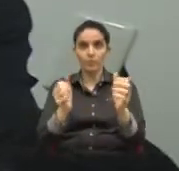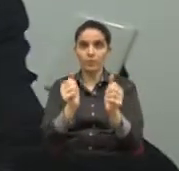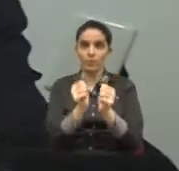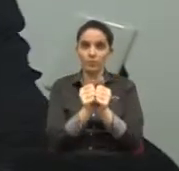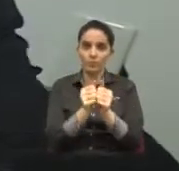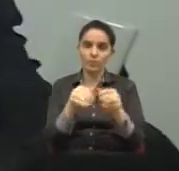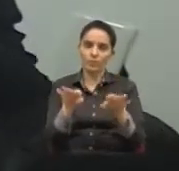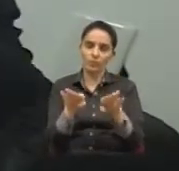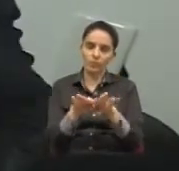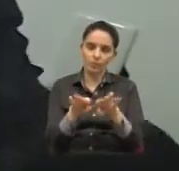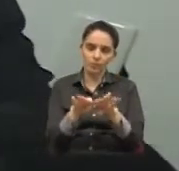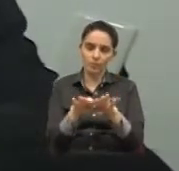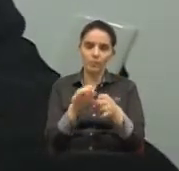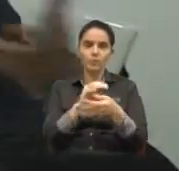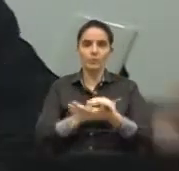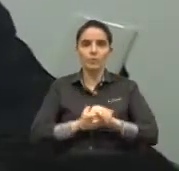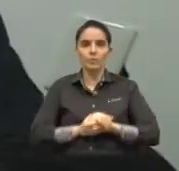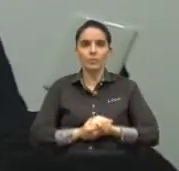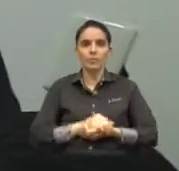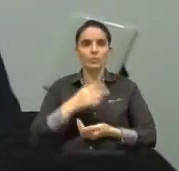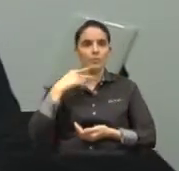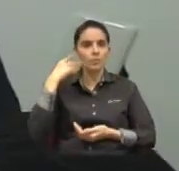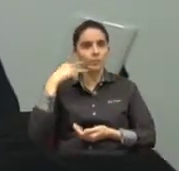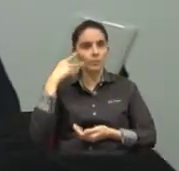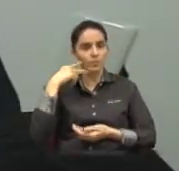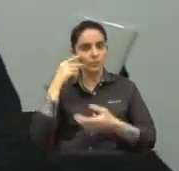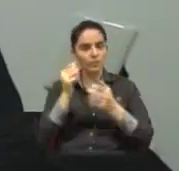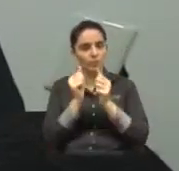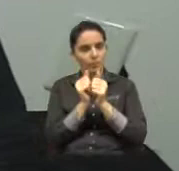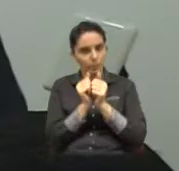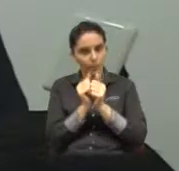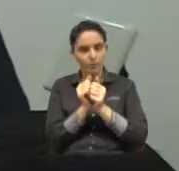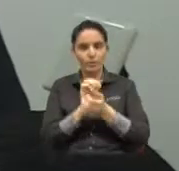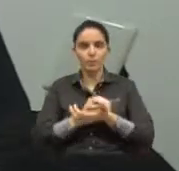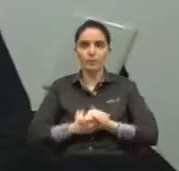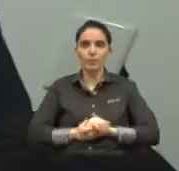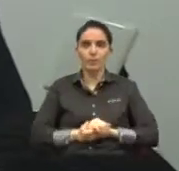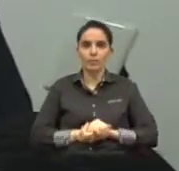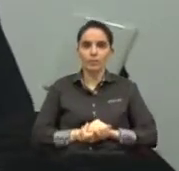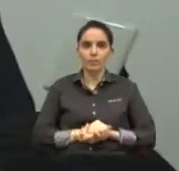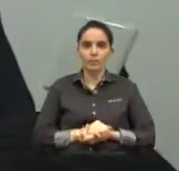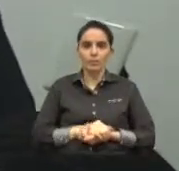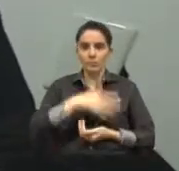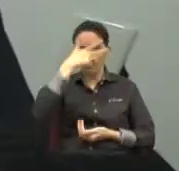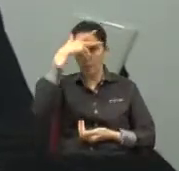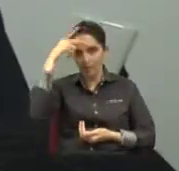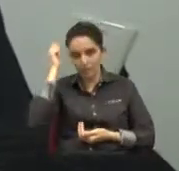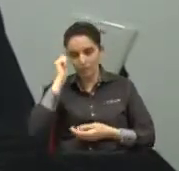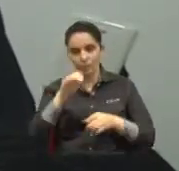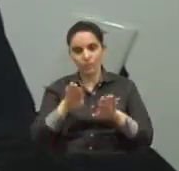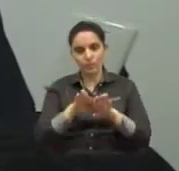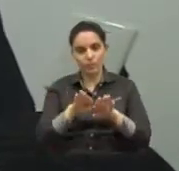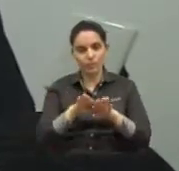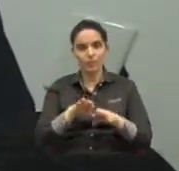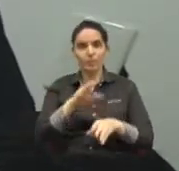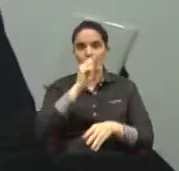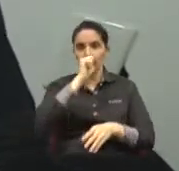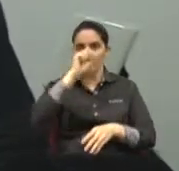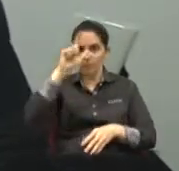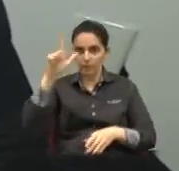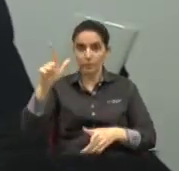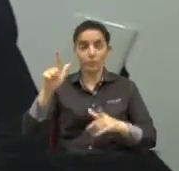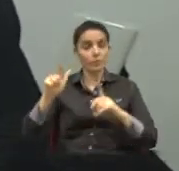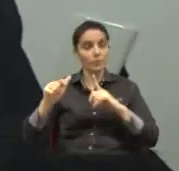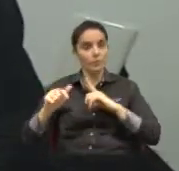vamos reforçar através dos vereadores e Poder Executivo, para que Limeira realmente seja